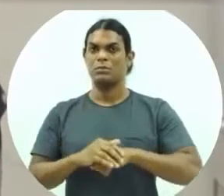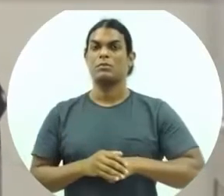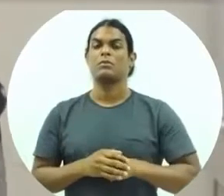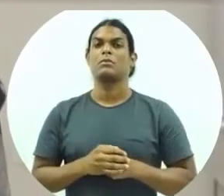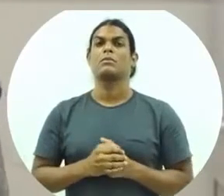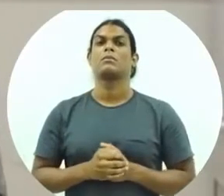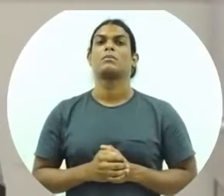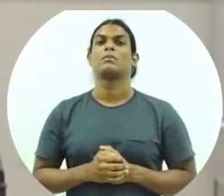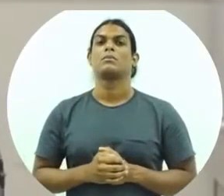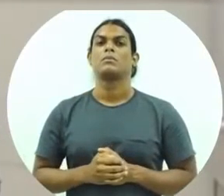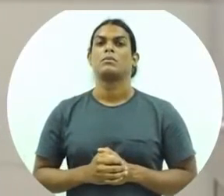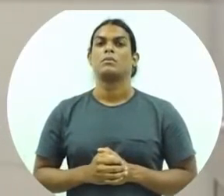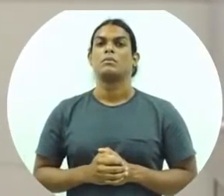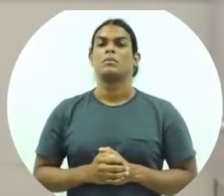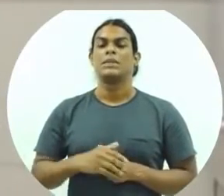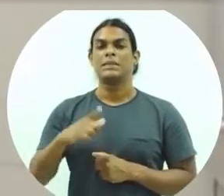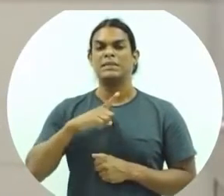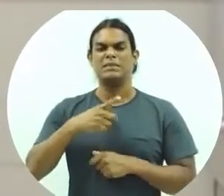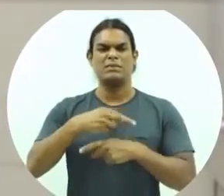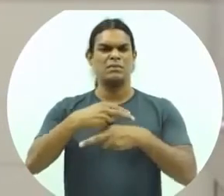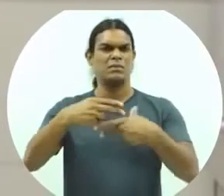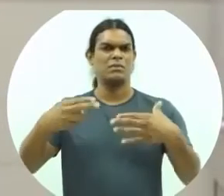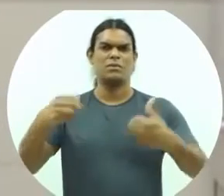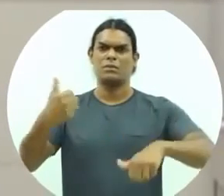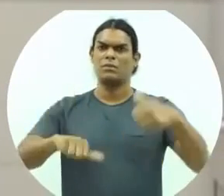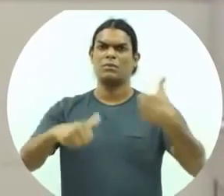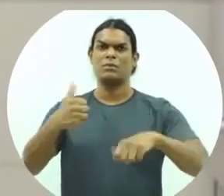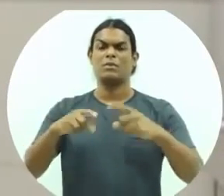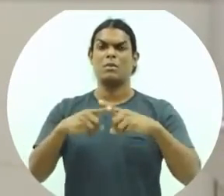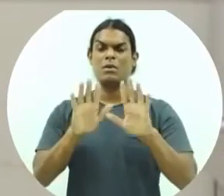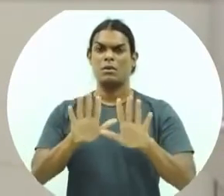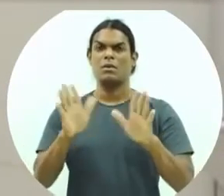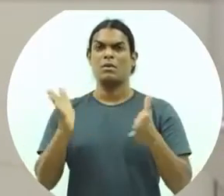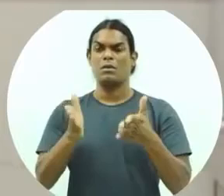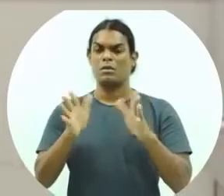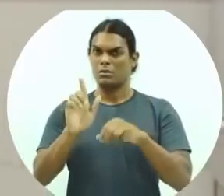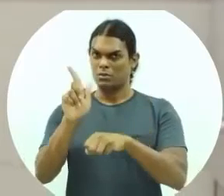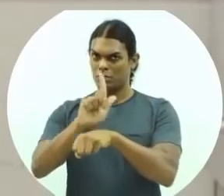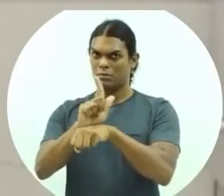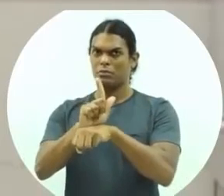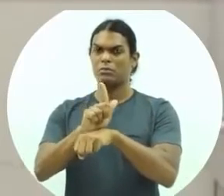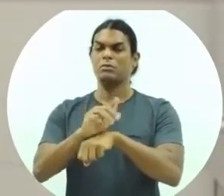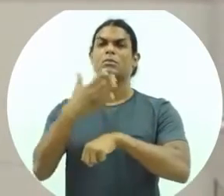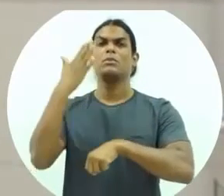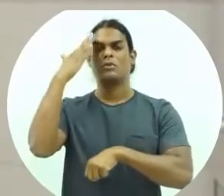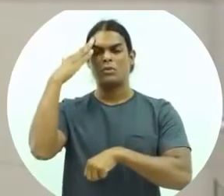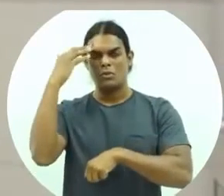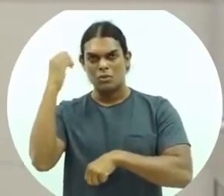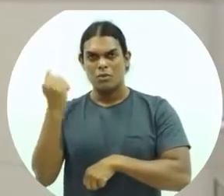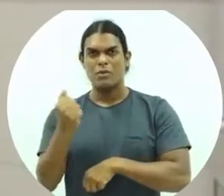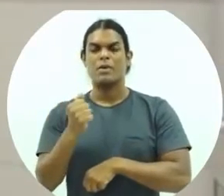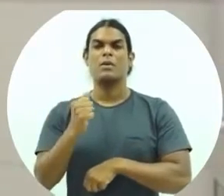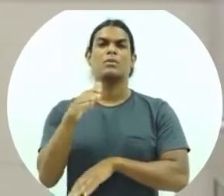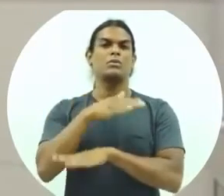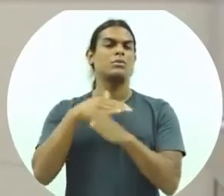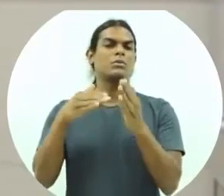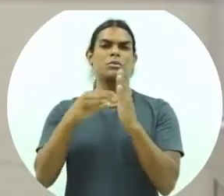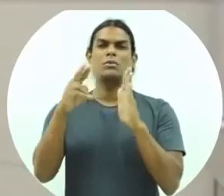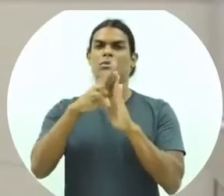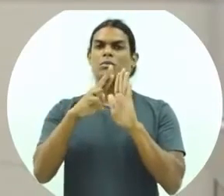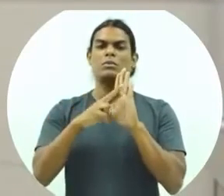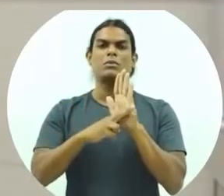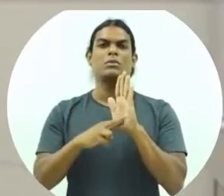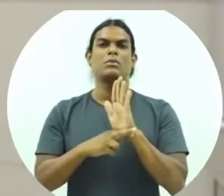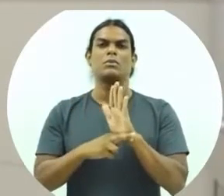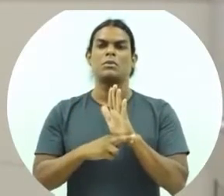gestor. Existem outras formas de avaliar, mas vamos pensar inicialmente o gestor. O gestor conhece as regras do jogo, ou